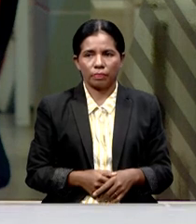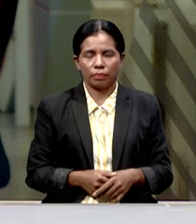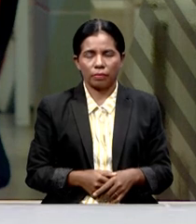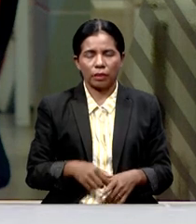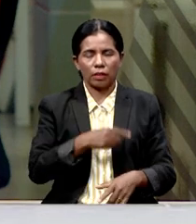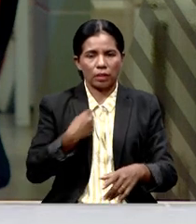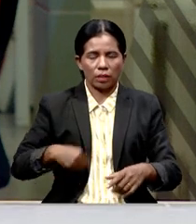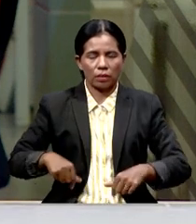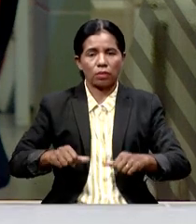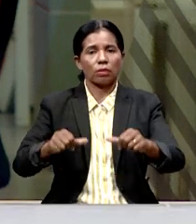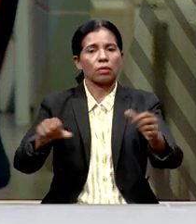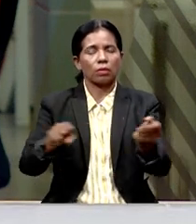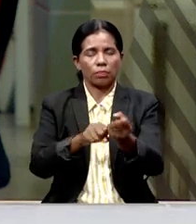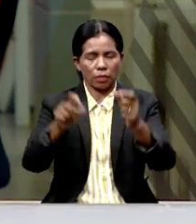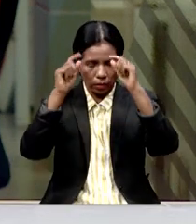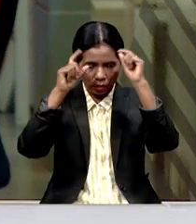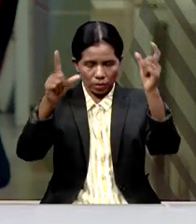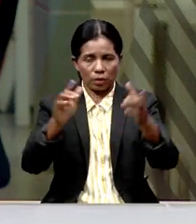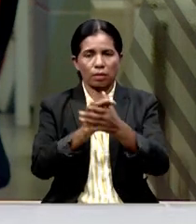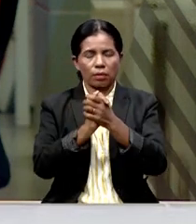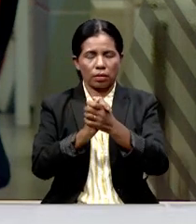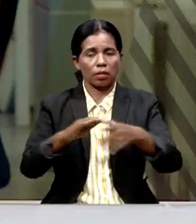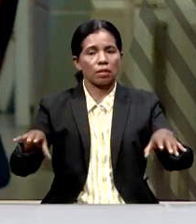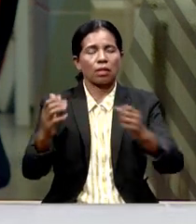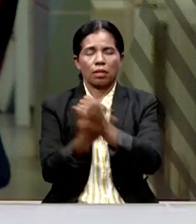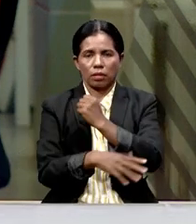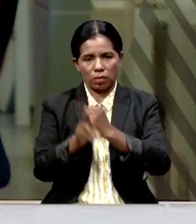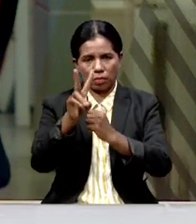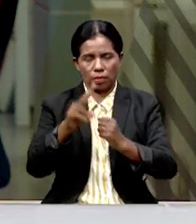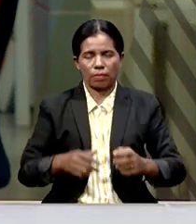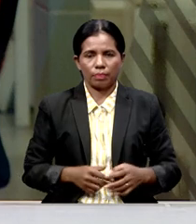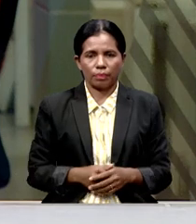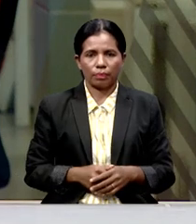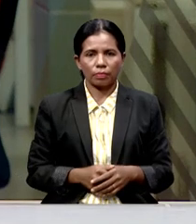China se continua apoia Timor-Leste de hametin em relação entre País e Rua.